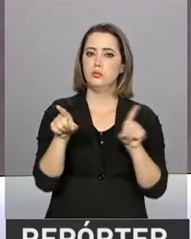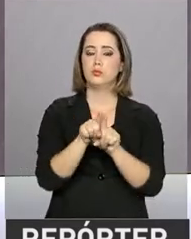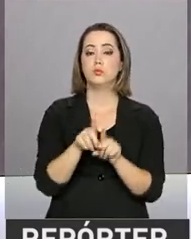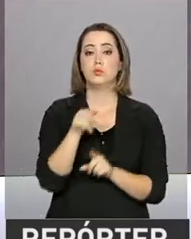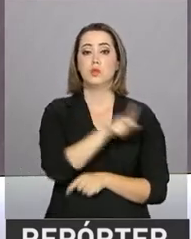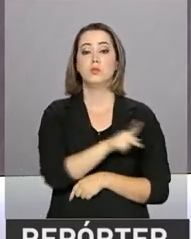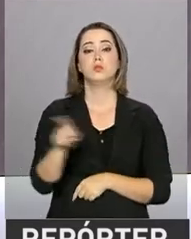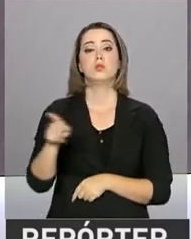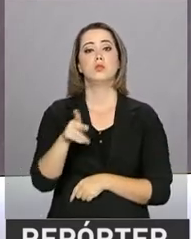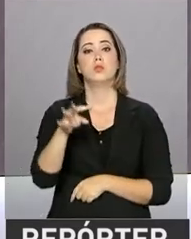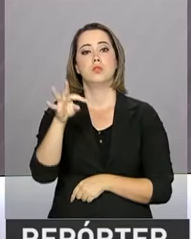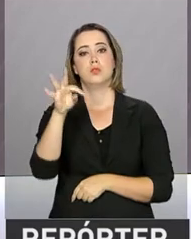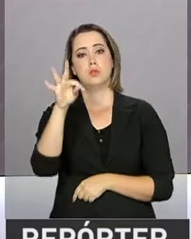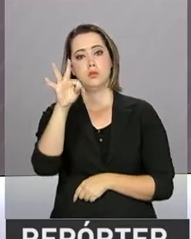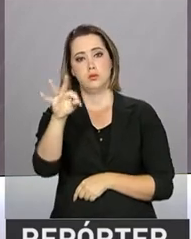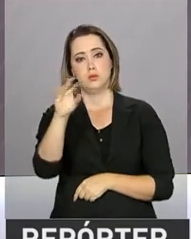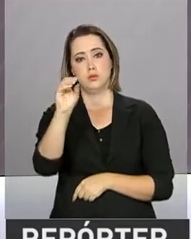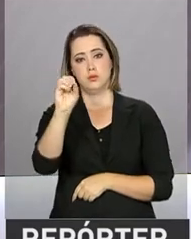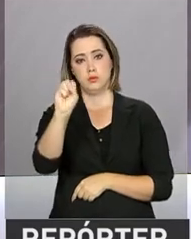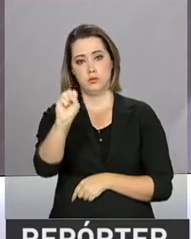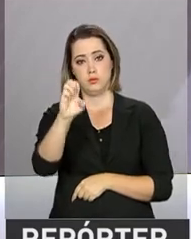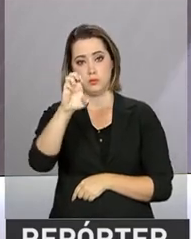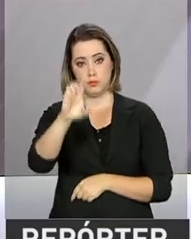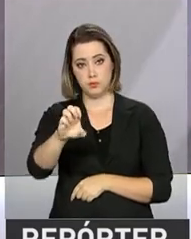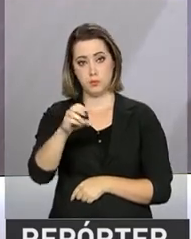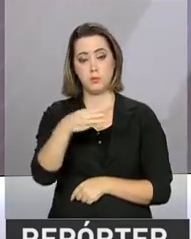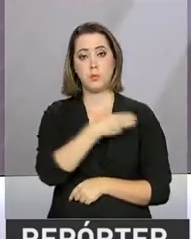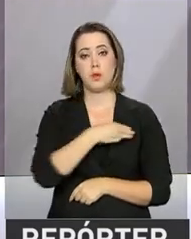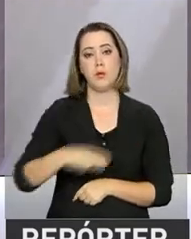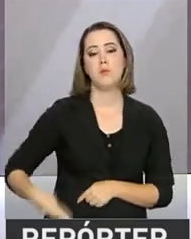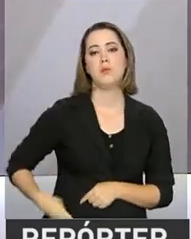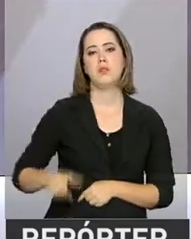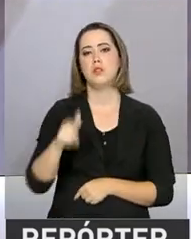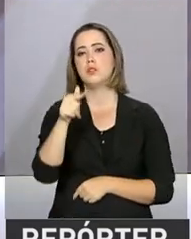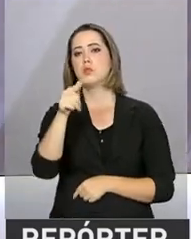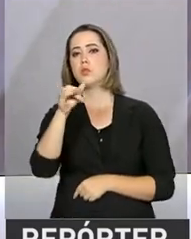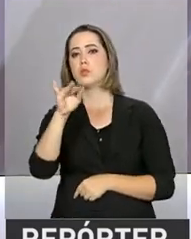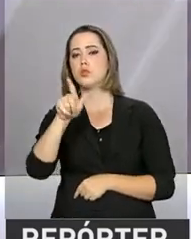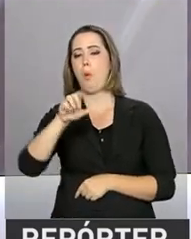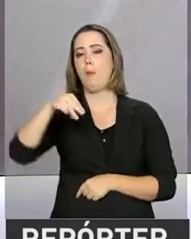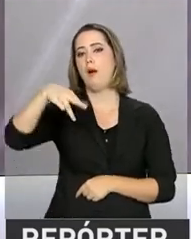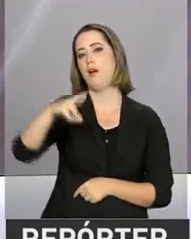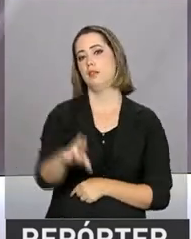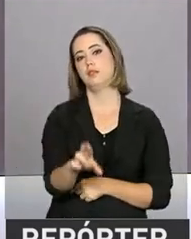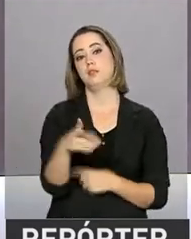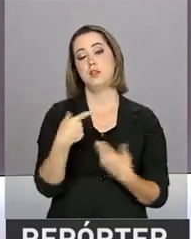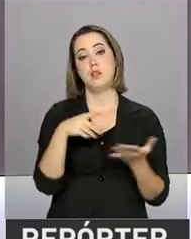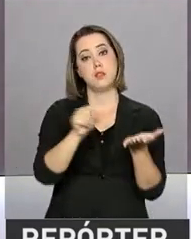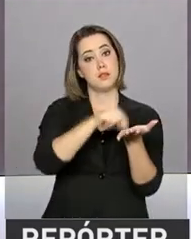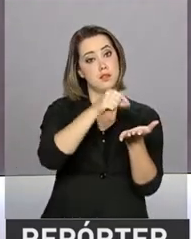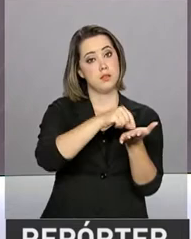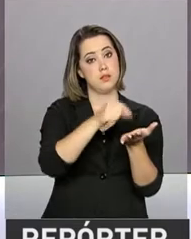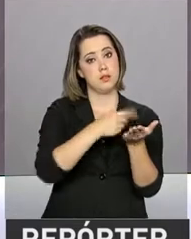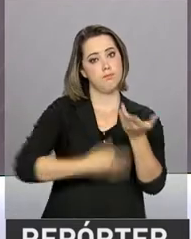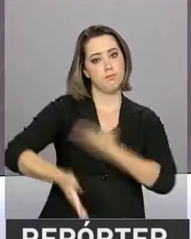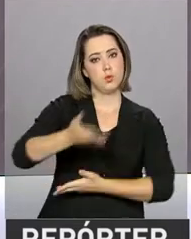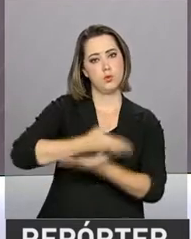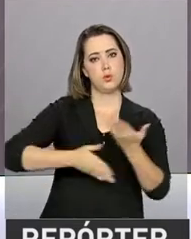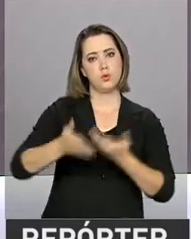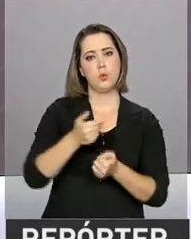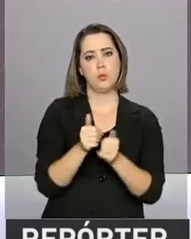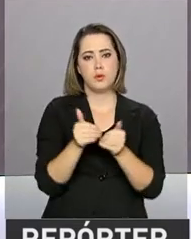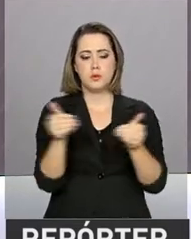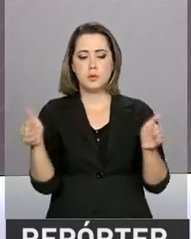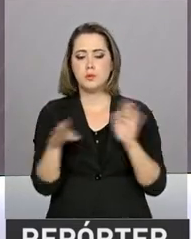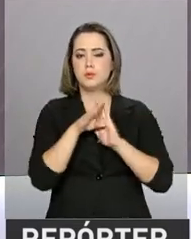Nogueira, e o presidente do Tribunal Superior Eleitoral, ministro Gilmar Mendes, assinaram um acordo de cooperação técnica para a